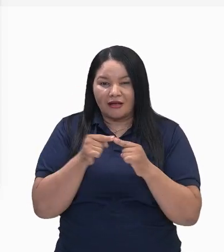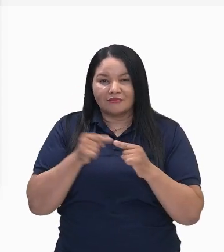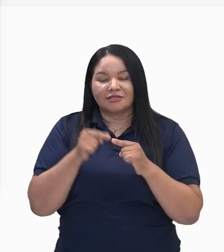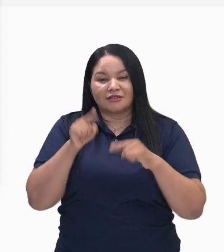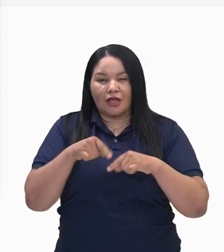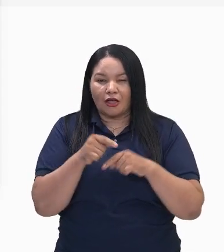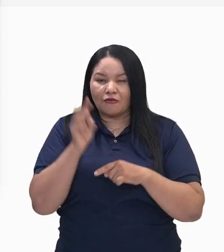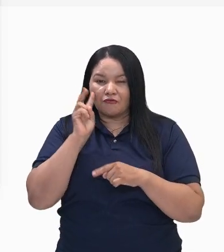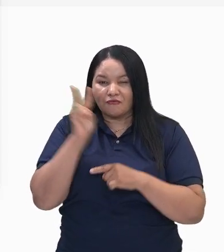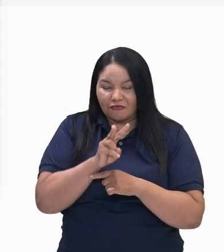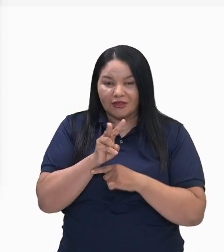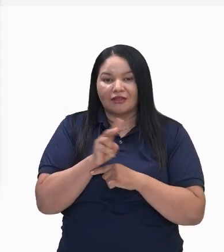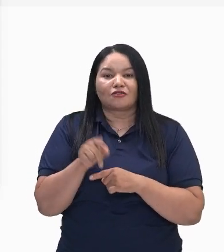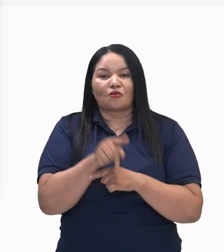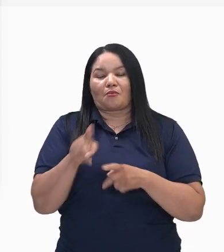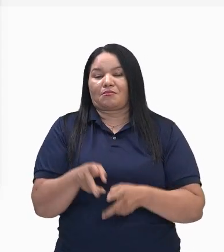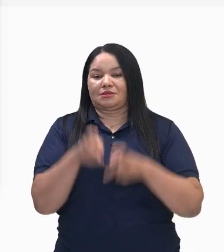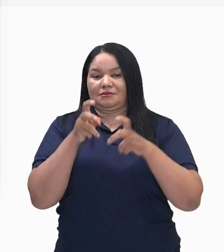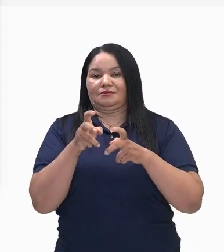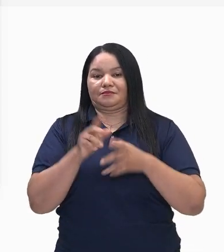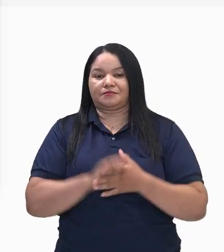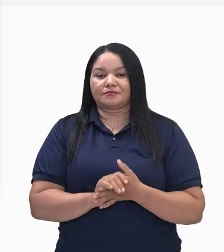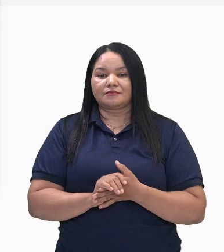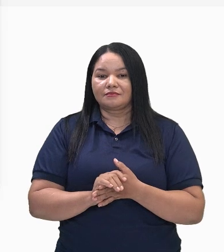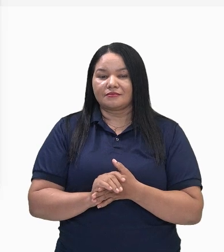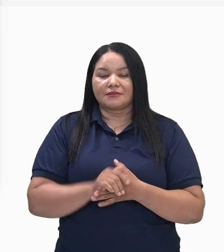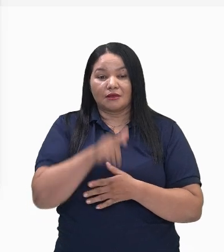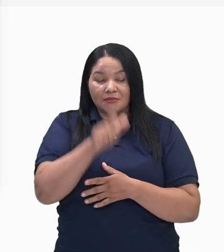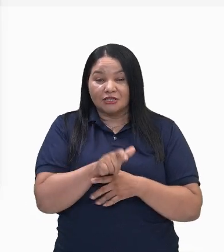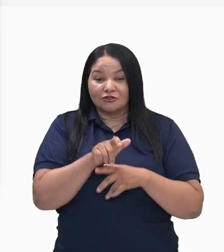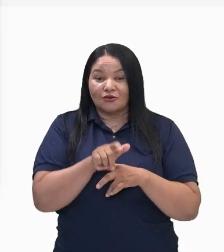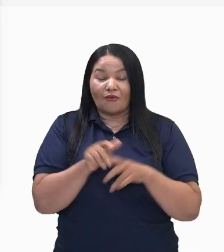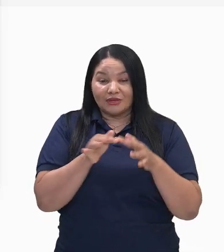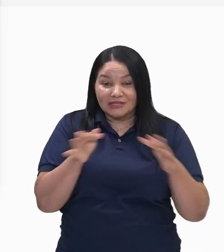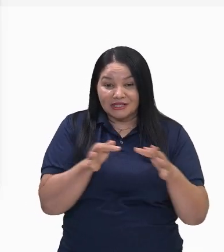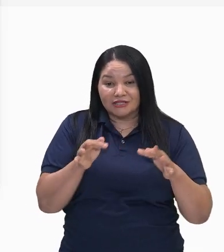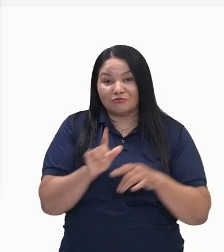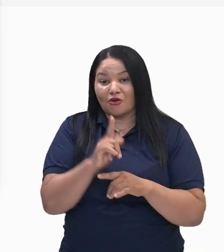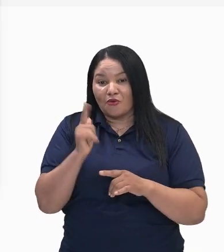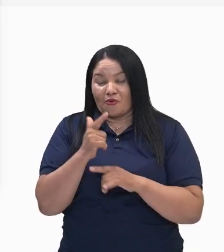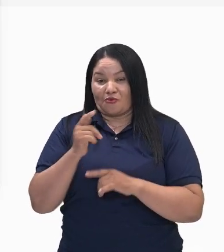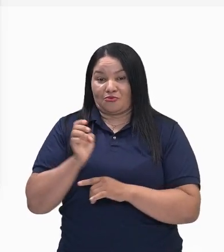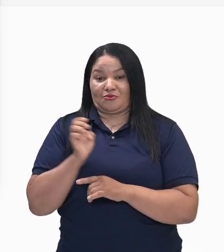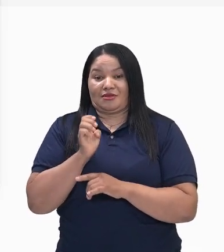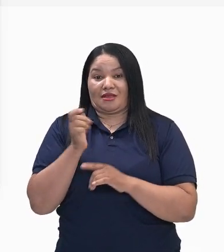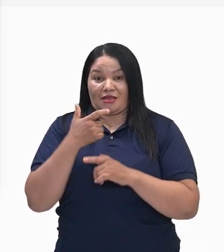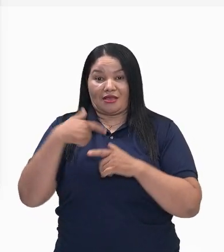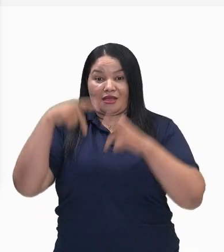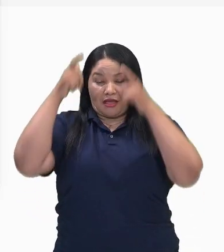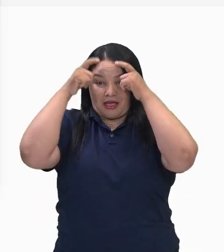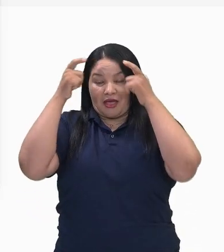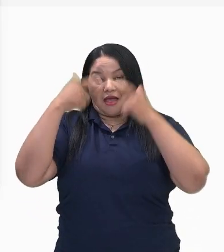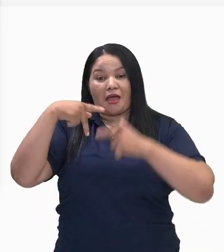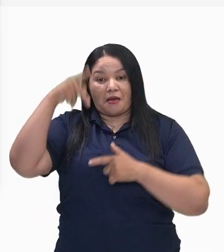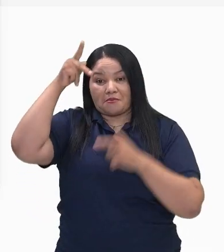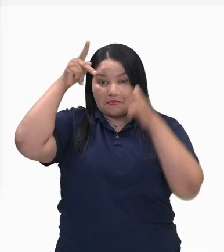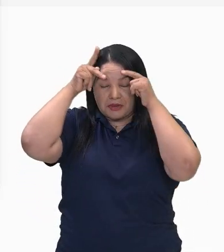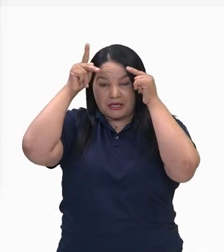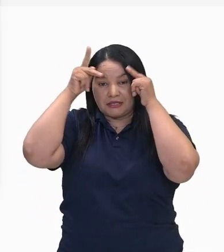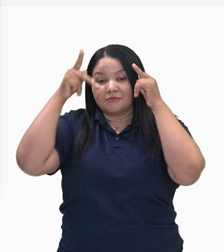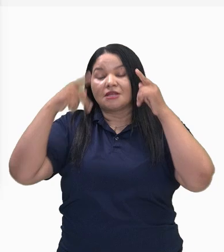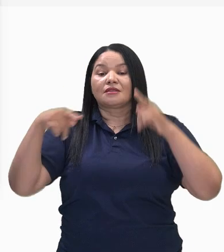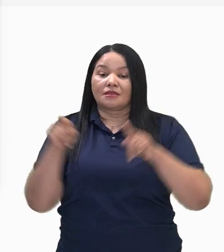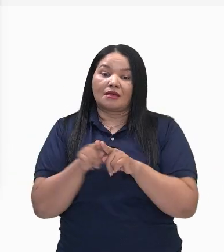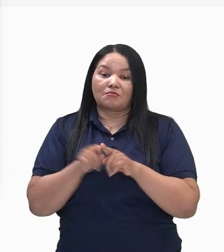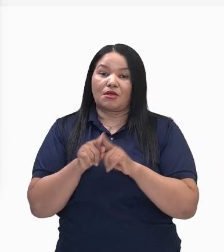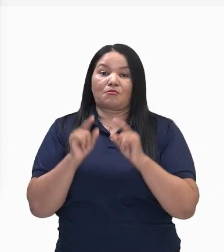dessa narrativa, certo? Uma pessoa simples e o outro são burgueses, reis, príncipes, né? Porque o figurino